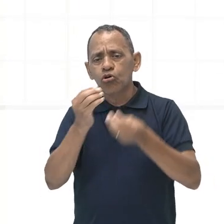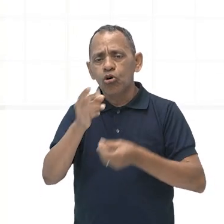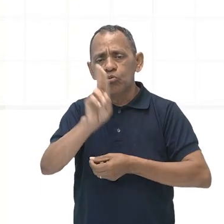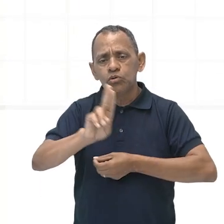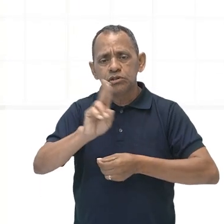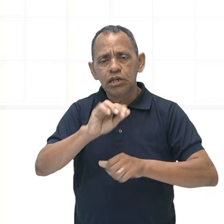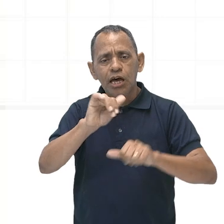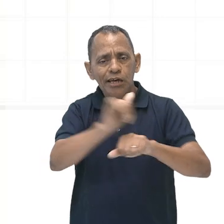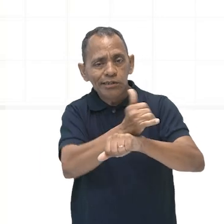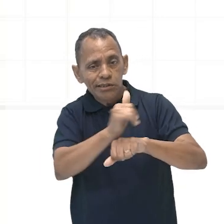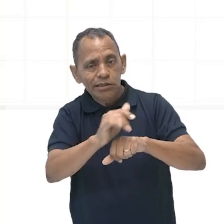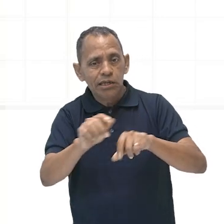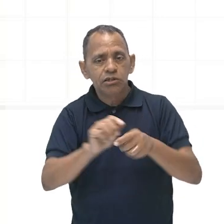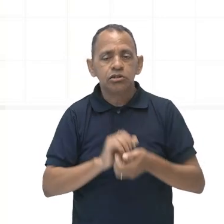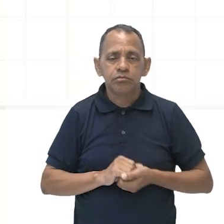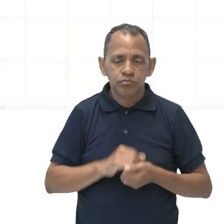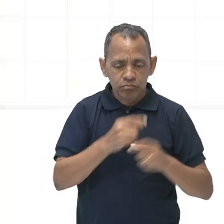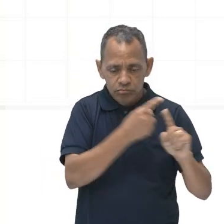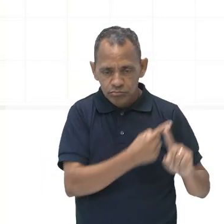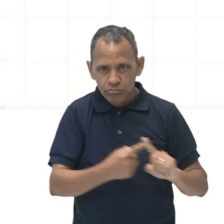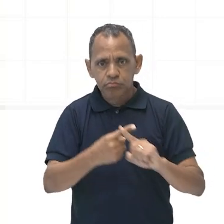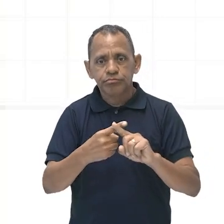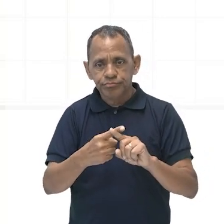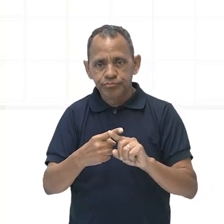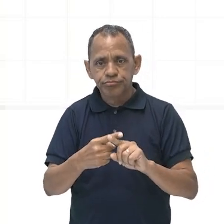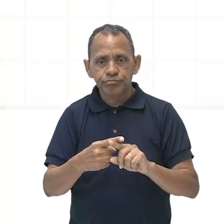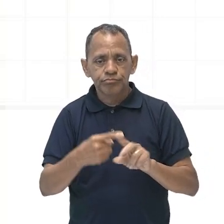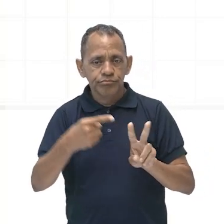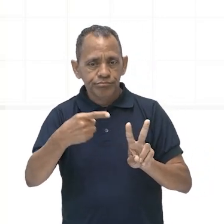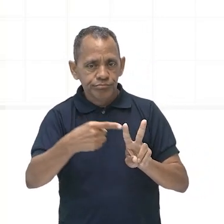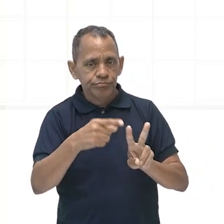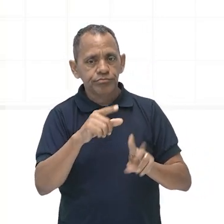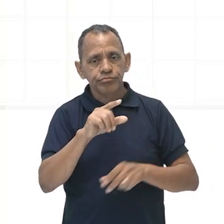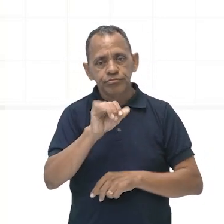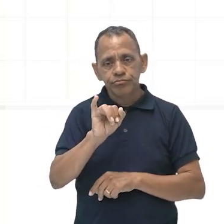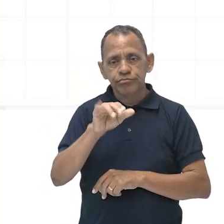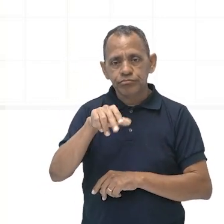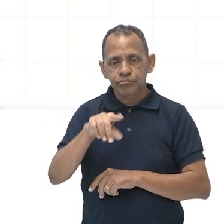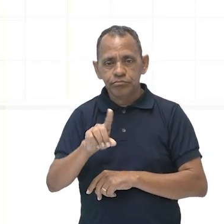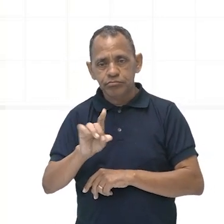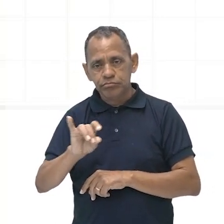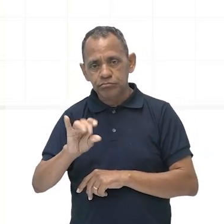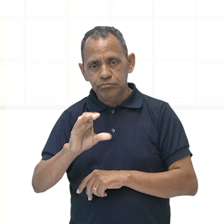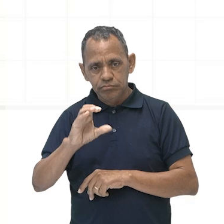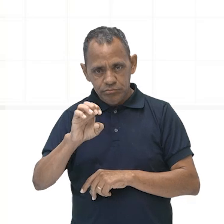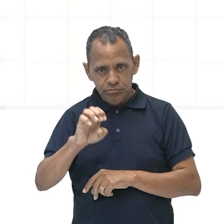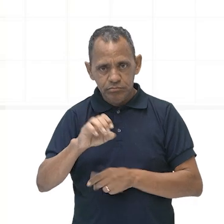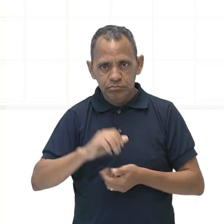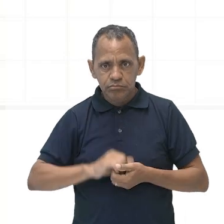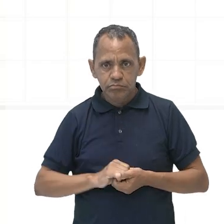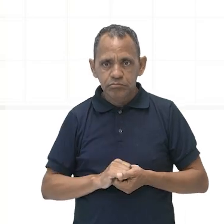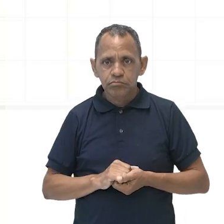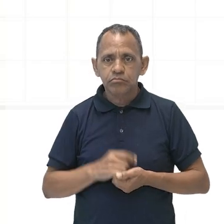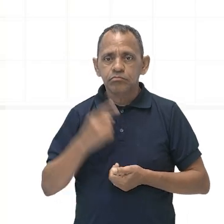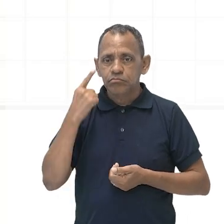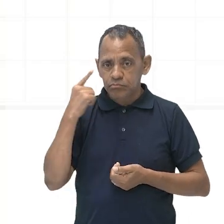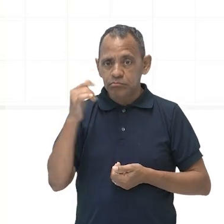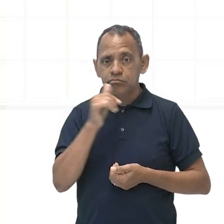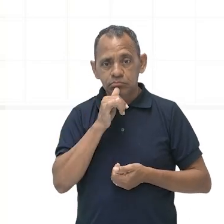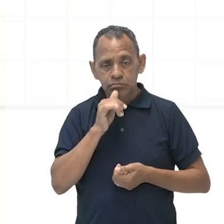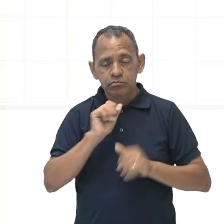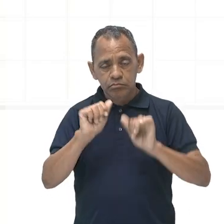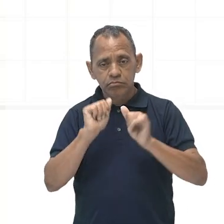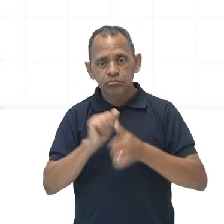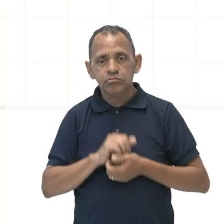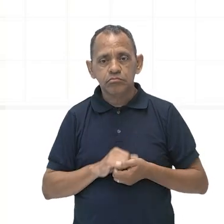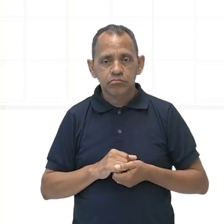multiplicar os índices. Eu vou somente multiplicar os índices. Nesse caso, eu poderia escrever esse radical como